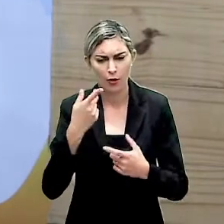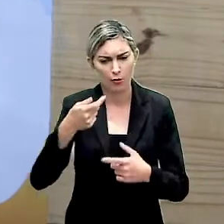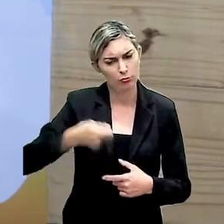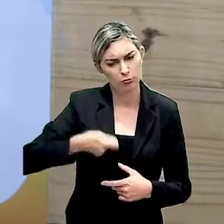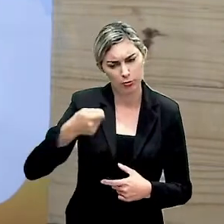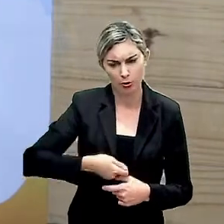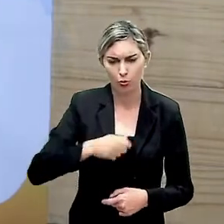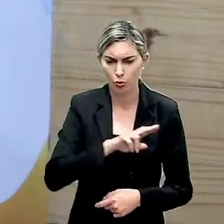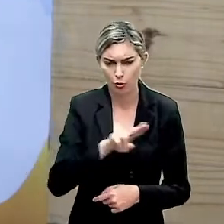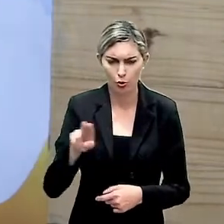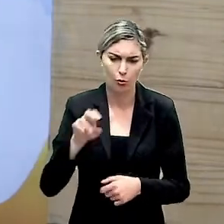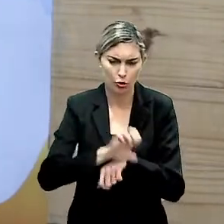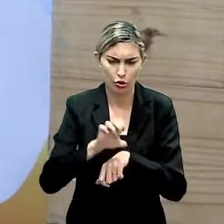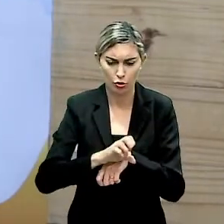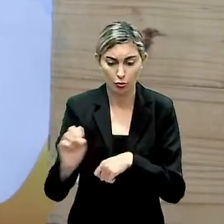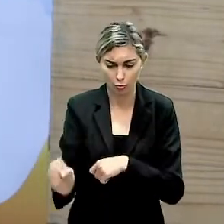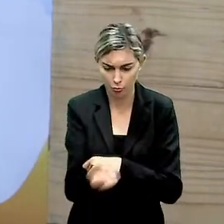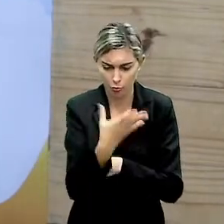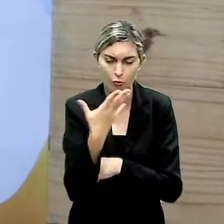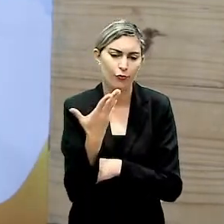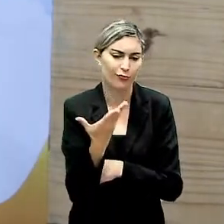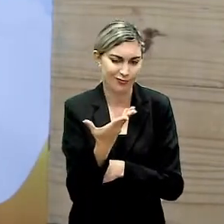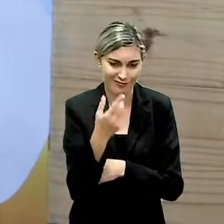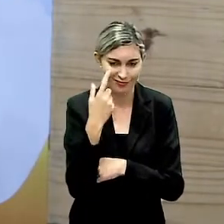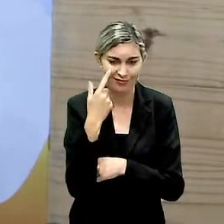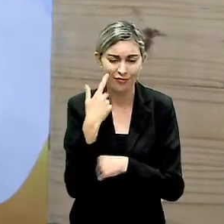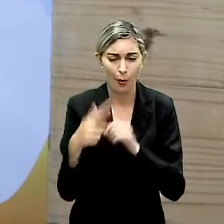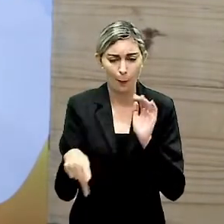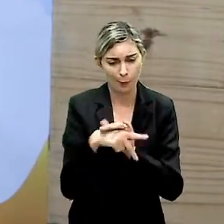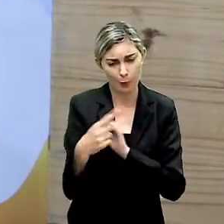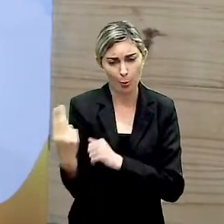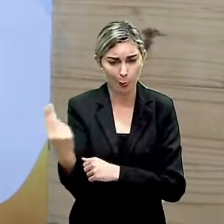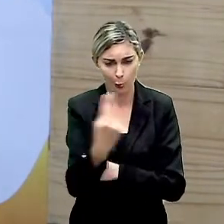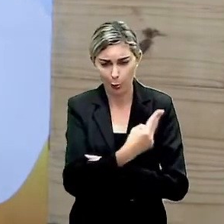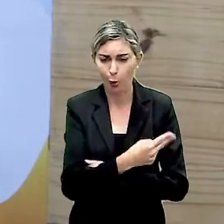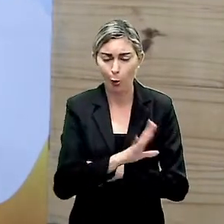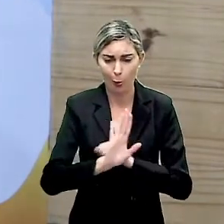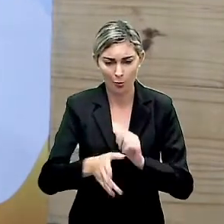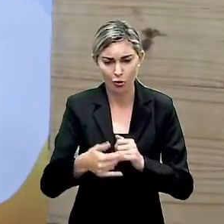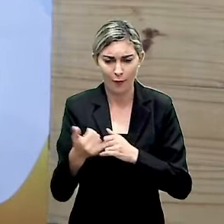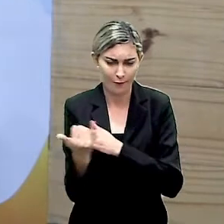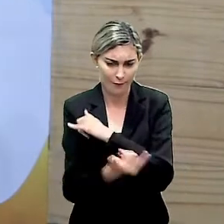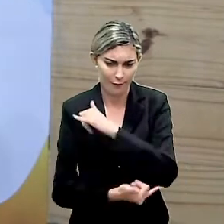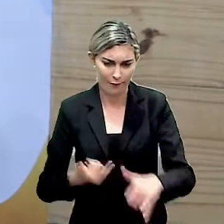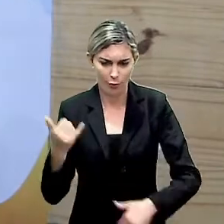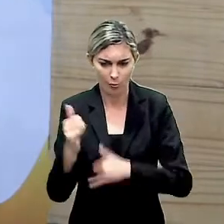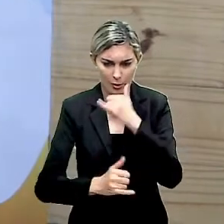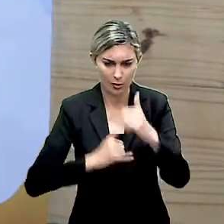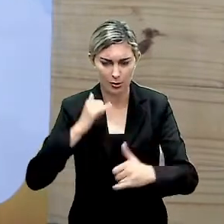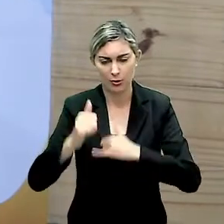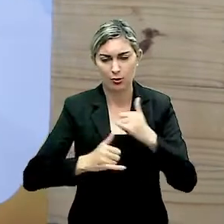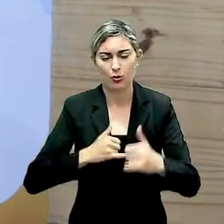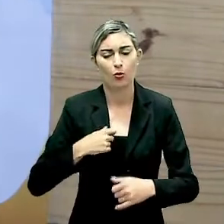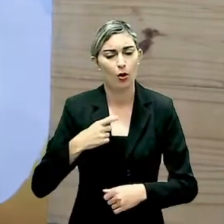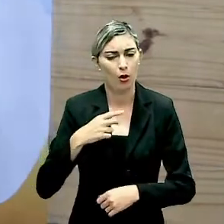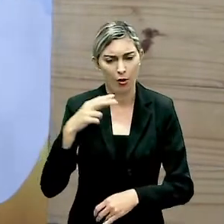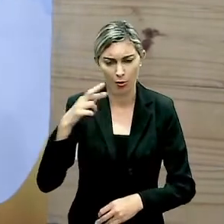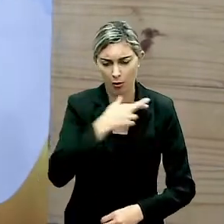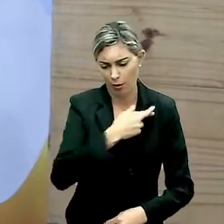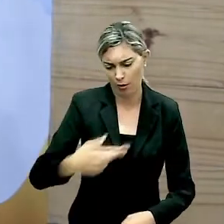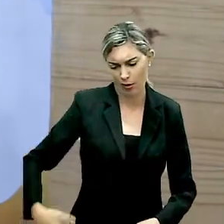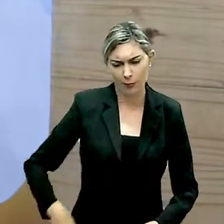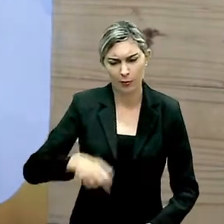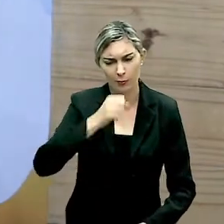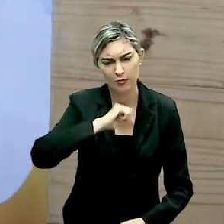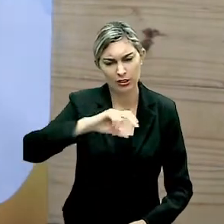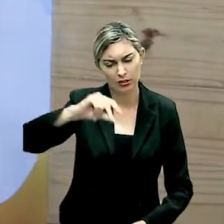varguista ele vai chamar de Estado Novo, né? Veja que a própria nomenclatura já te diz uma informação acerca disso. Essa República Velha